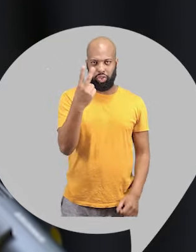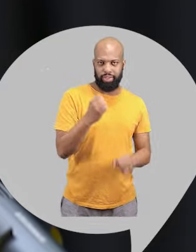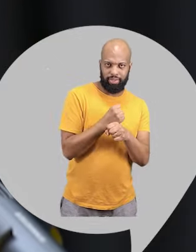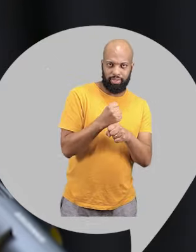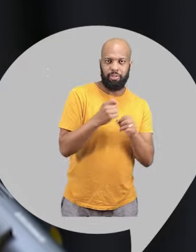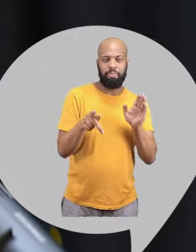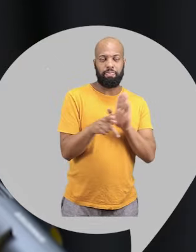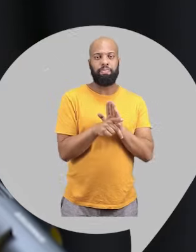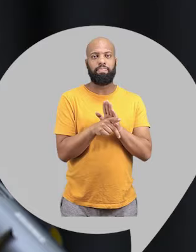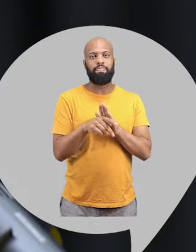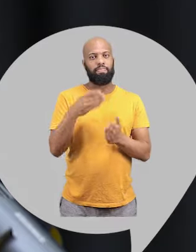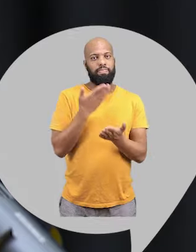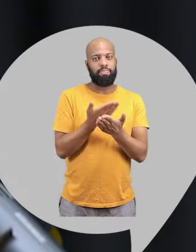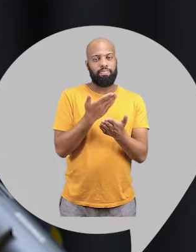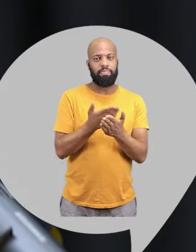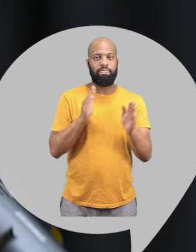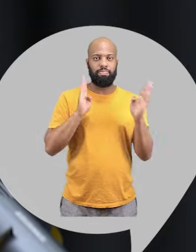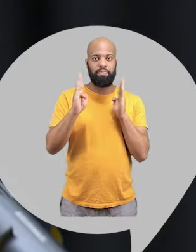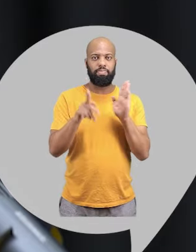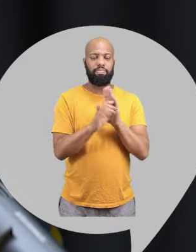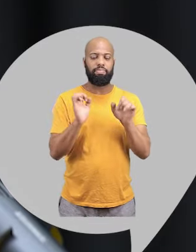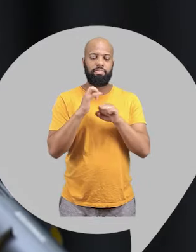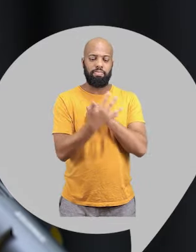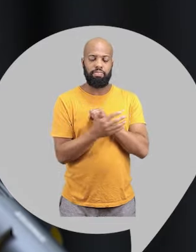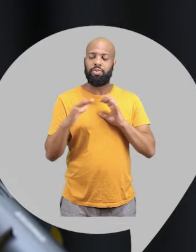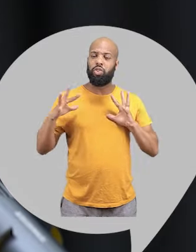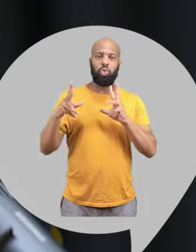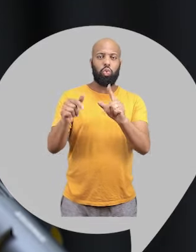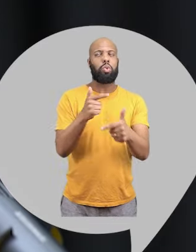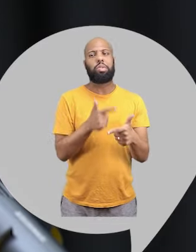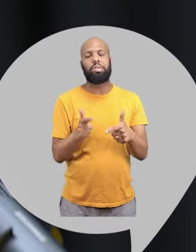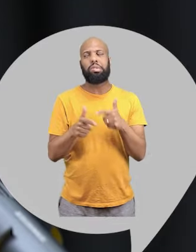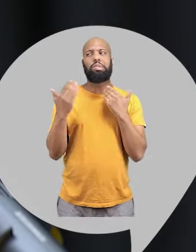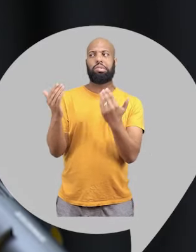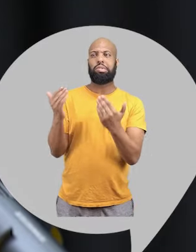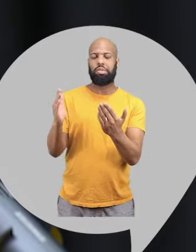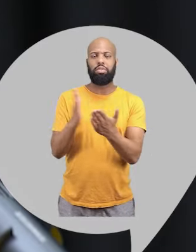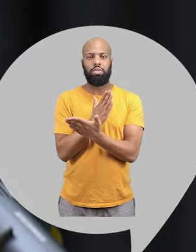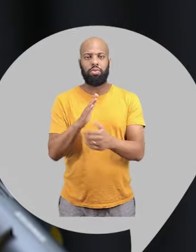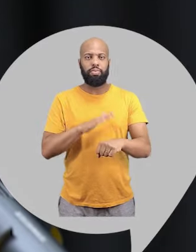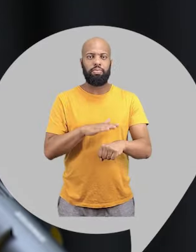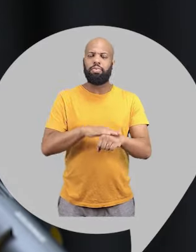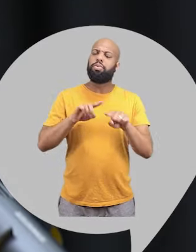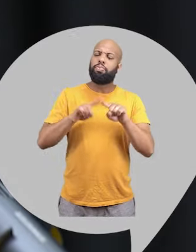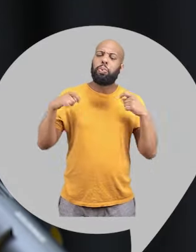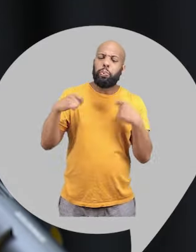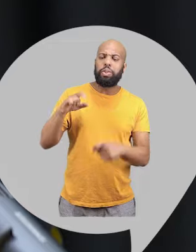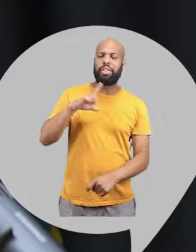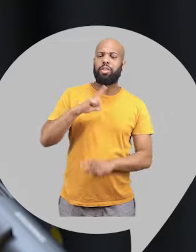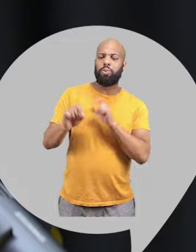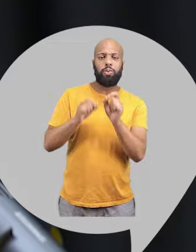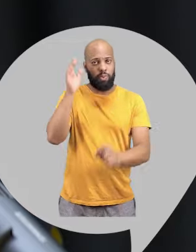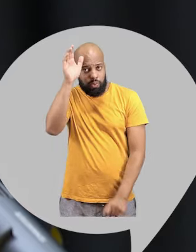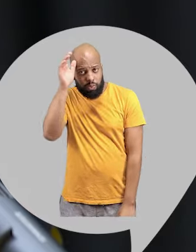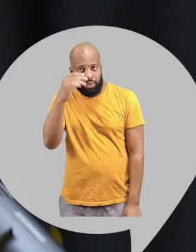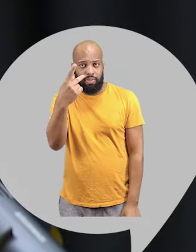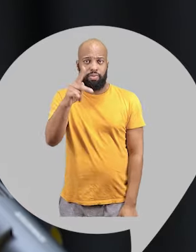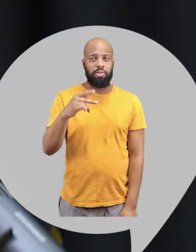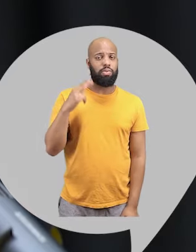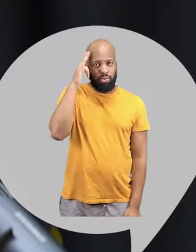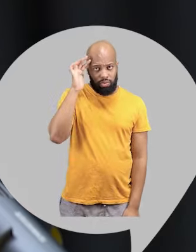dois anos de graduação enquanto eu tava na pandemia então todo mundo tava vendo um caos e Óbvio a gente se Questiona um pouco às vezes só que daí você precisa estar muito ciente